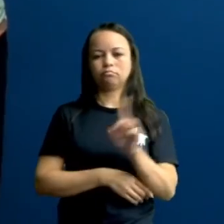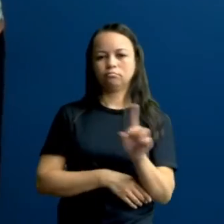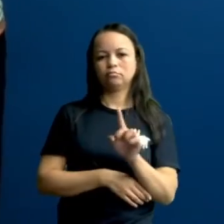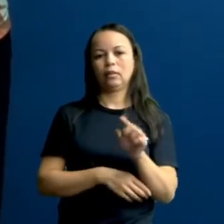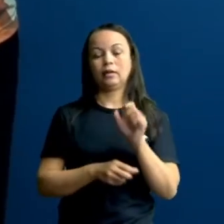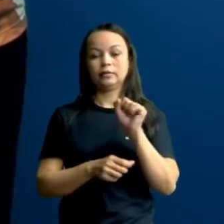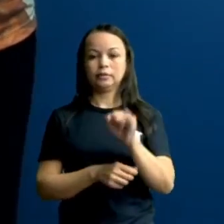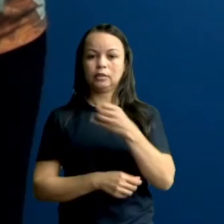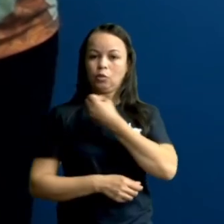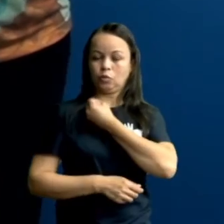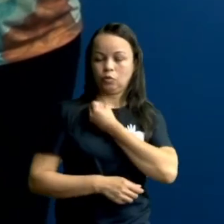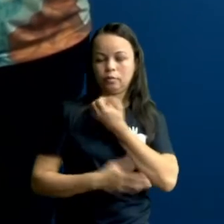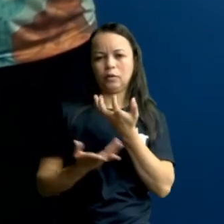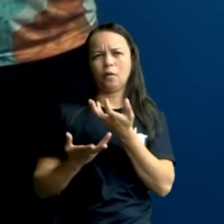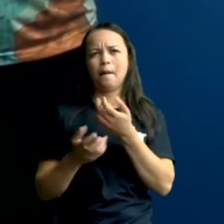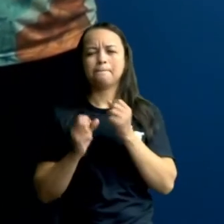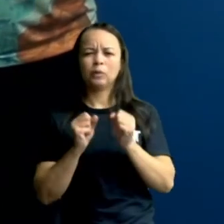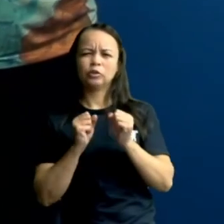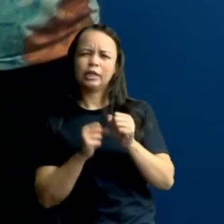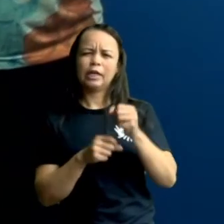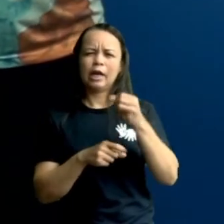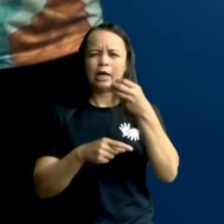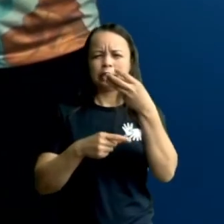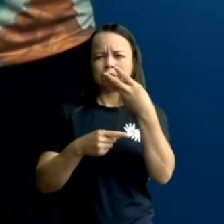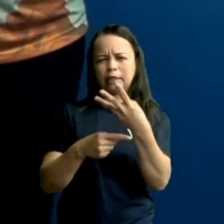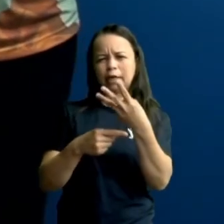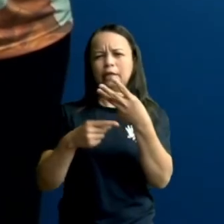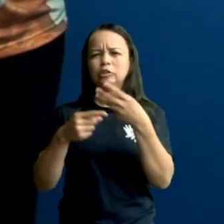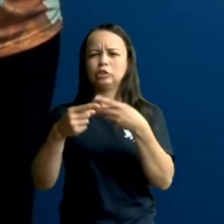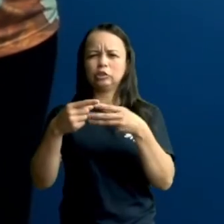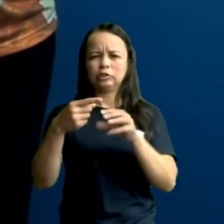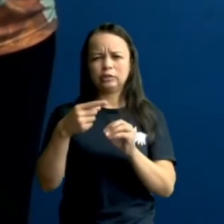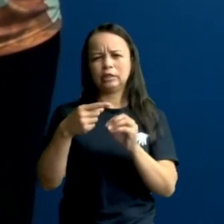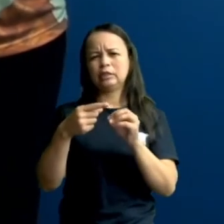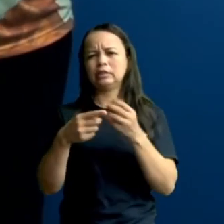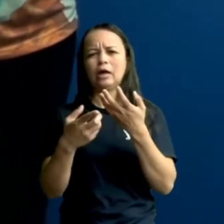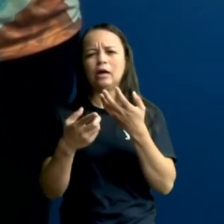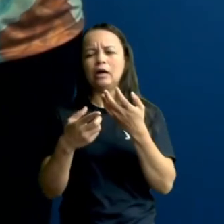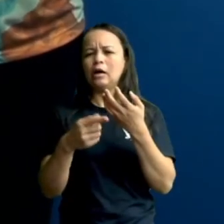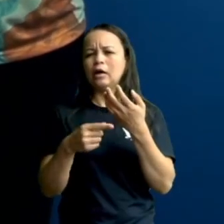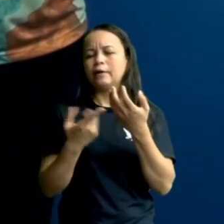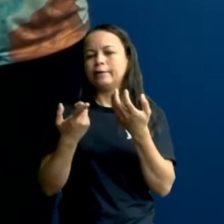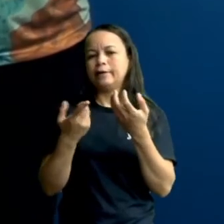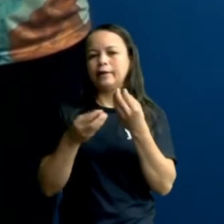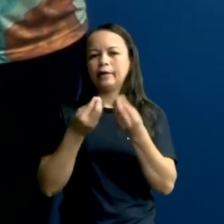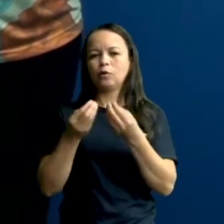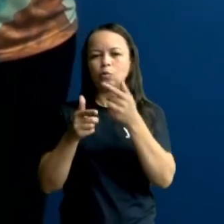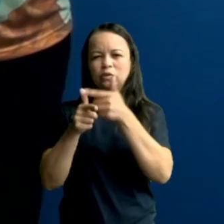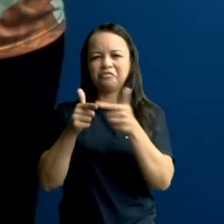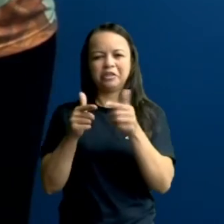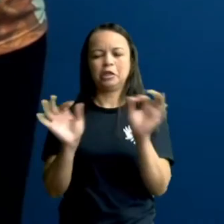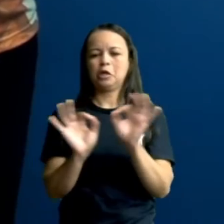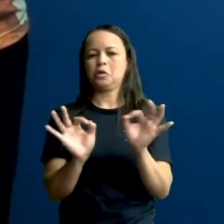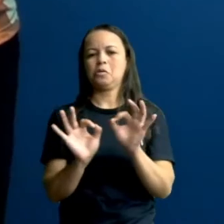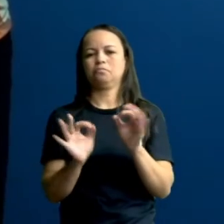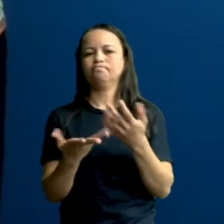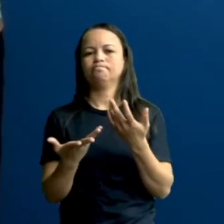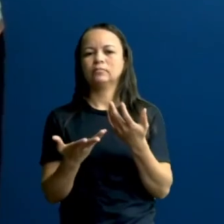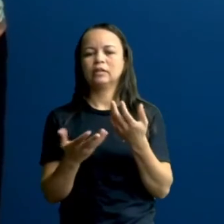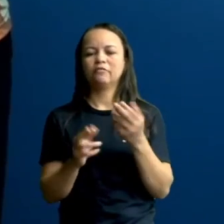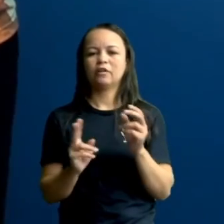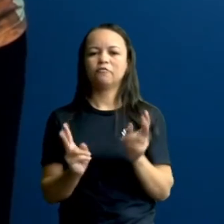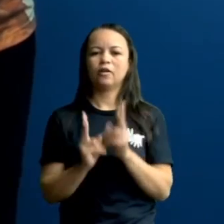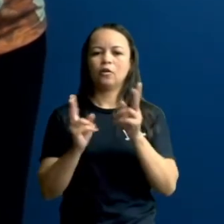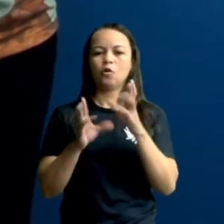vai ficar, poderia ter aí 30 sobre 40. E 30 não é um número que vou dividir pelo mesmo valor